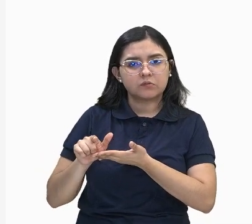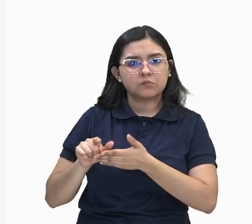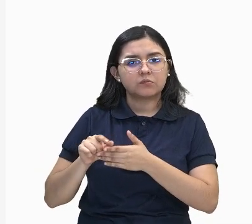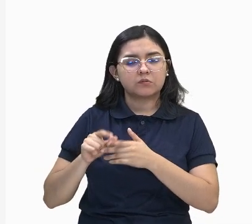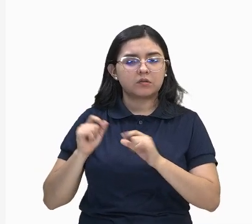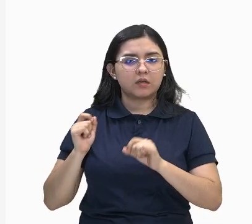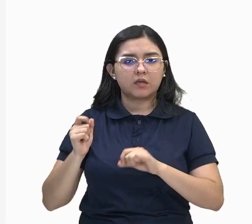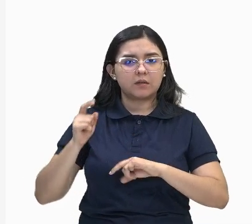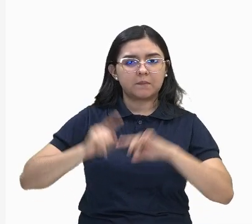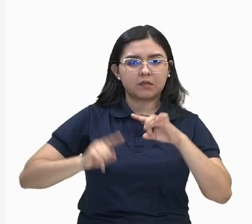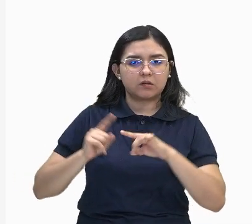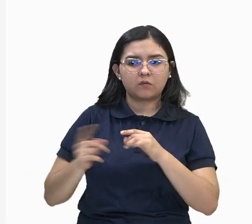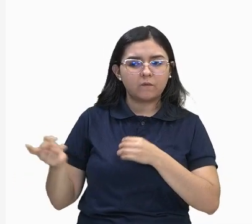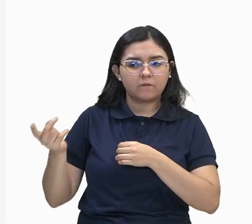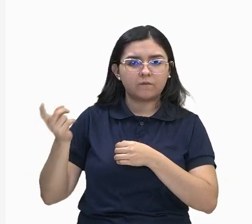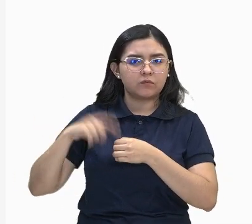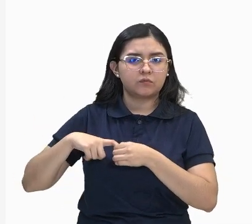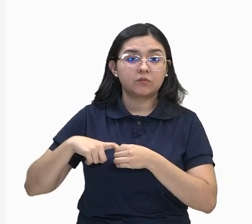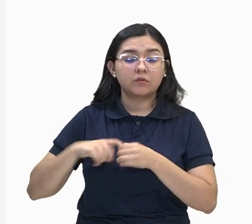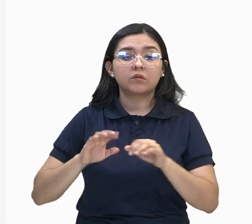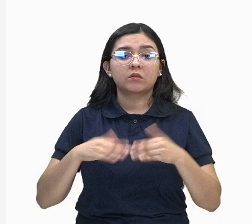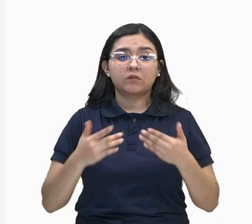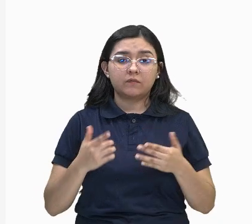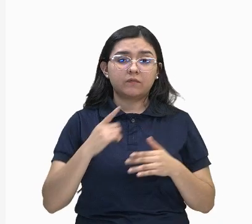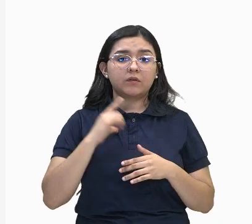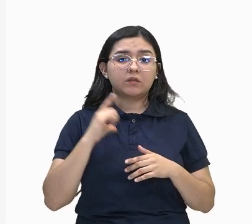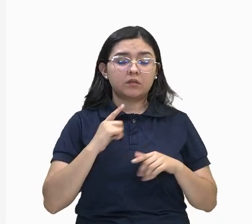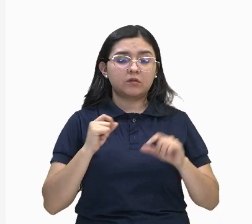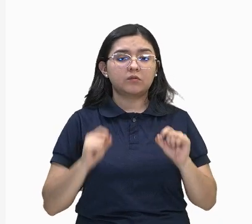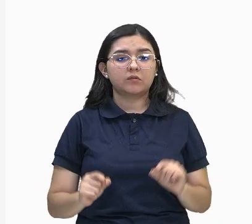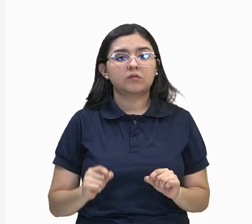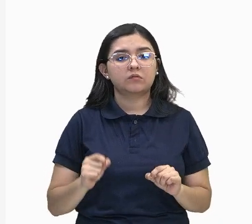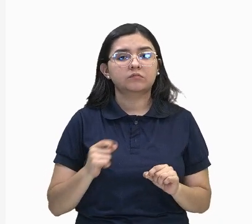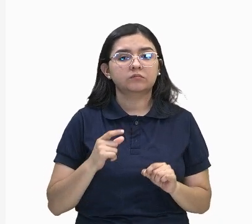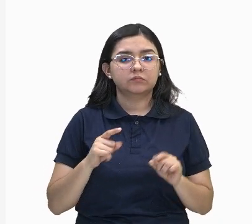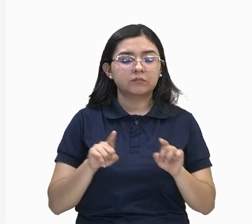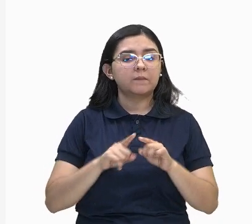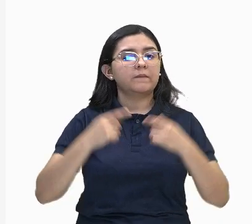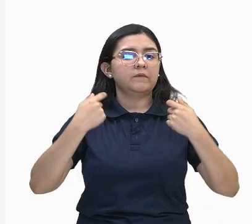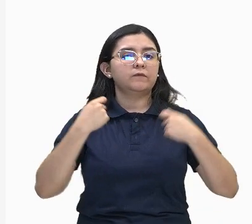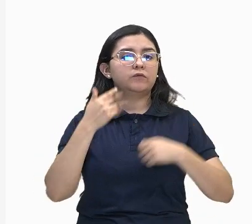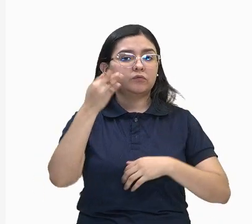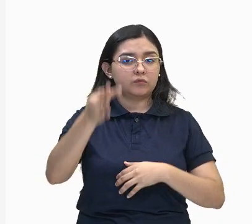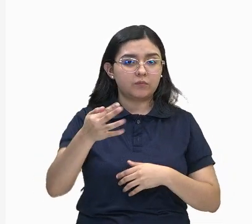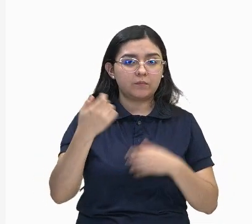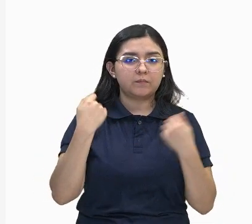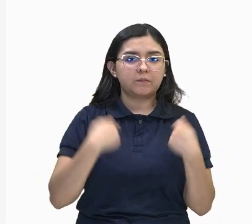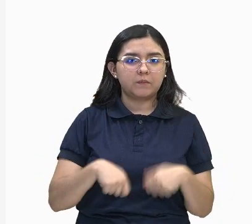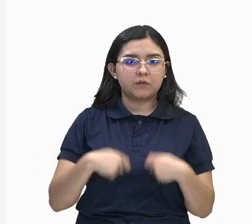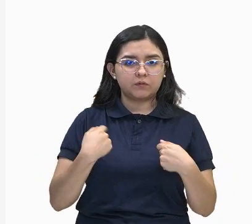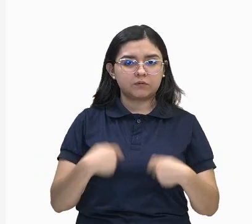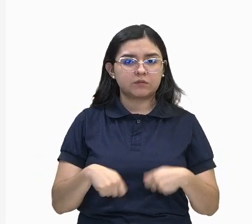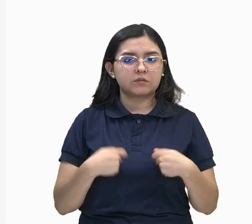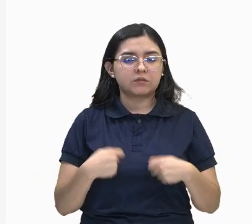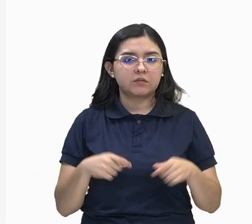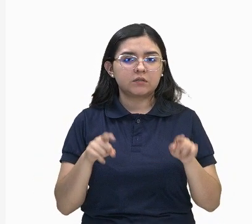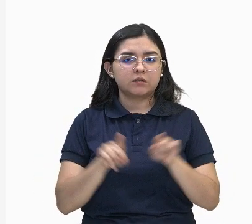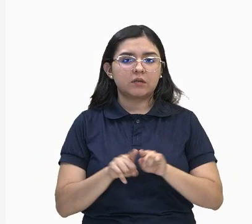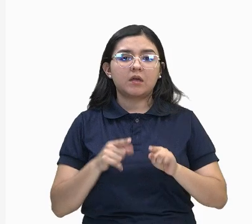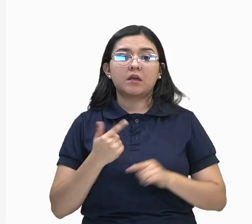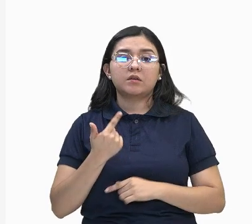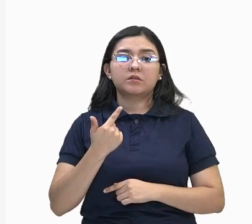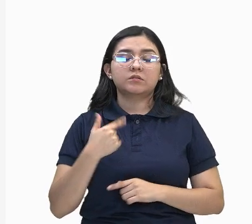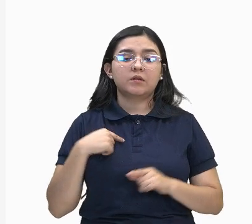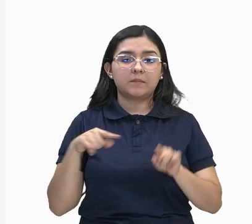não se renovou? Eu vou ter, provavelmente, a mesma necessidade no futuro. As outras